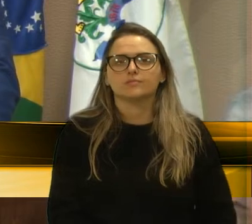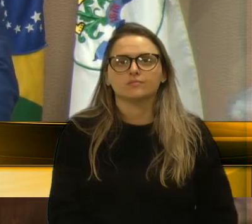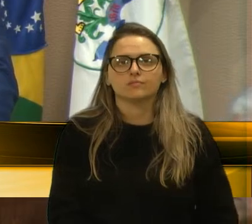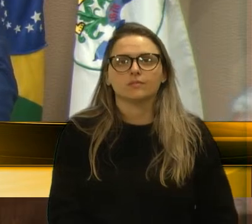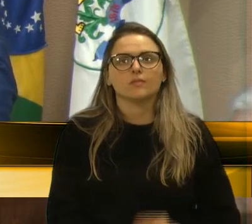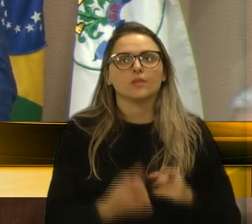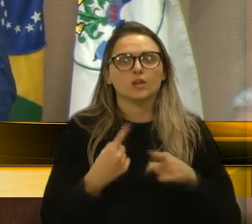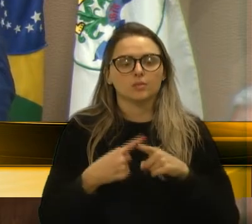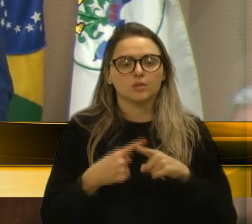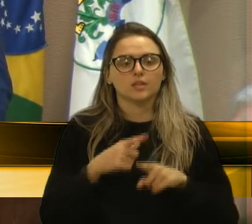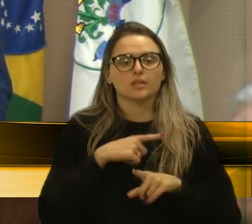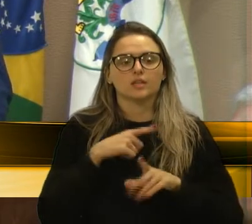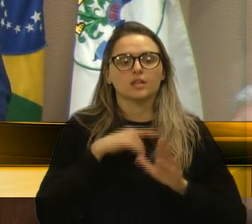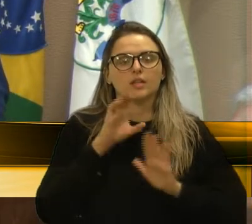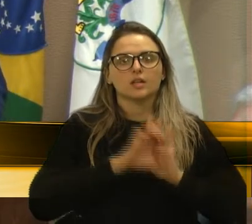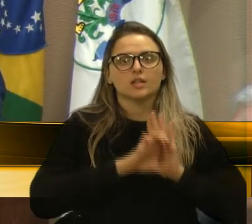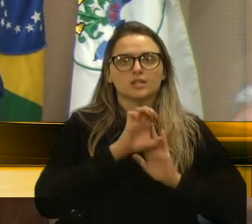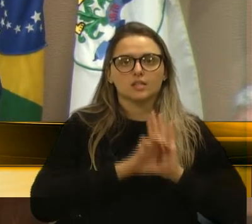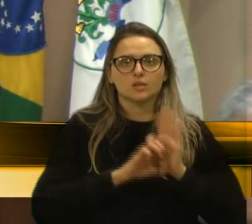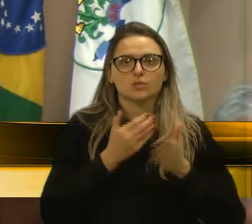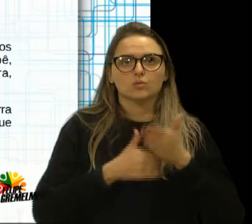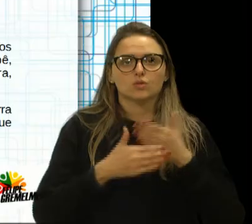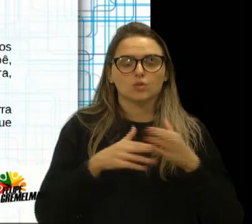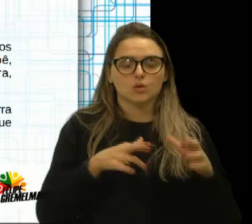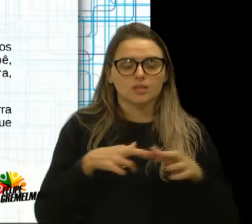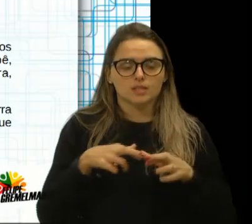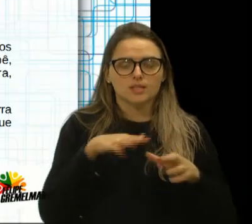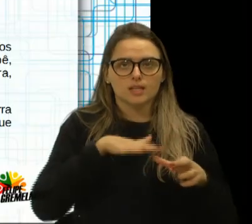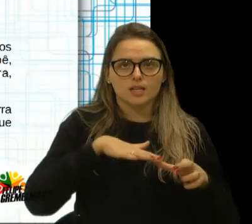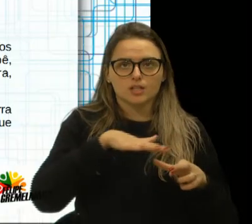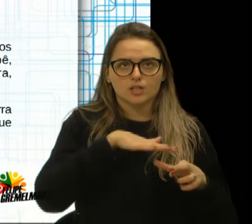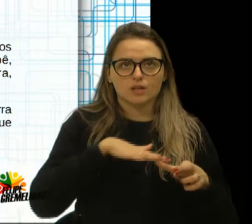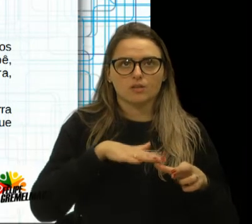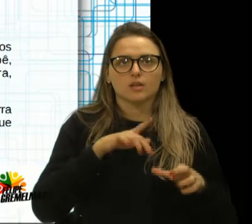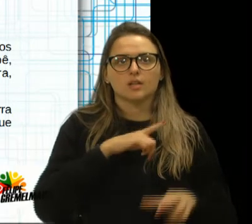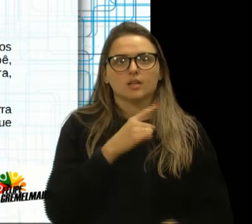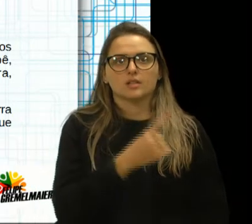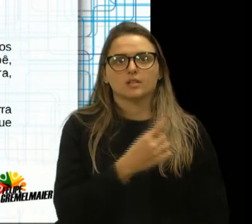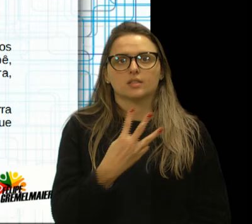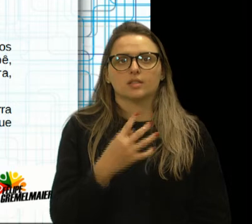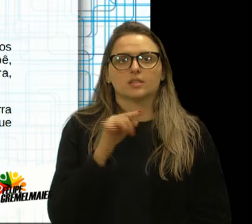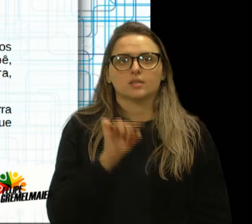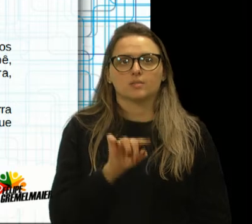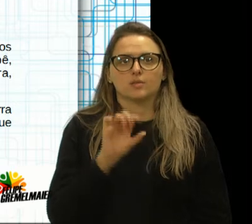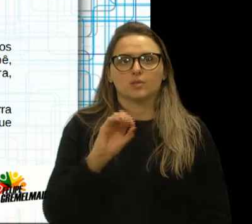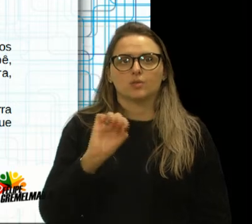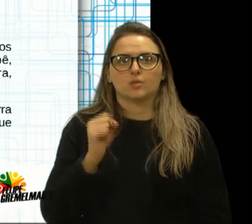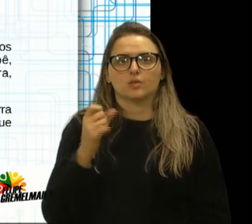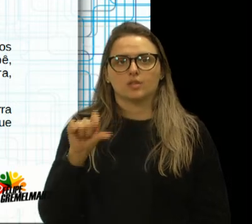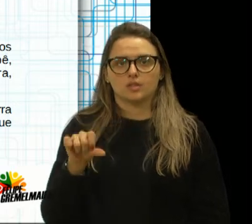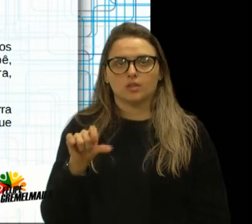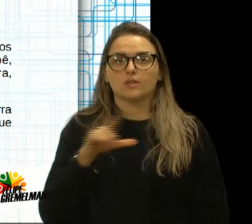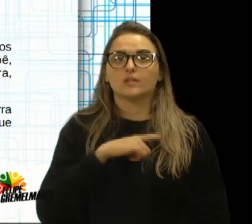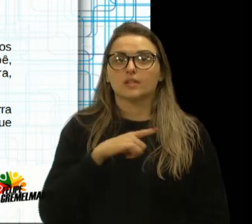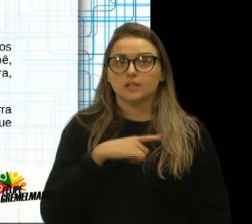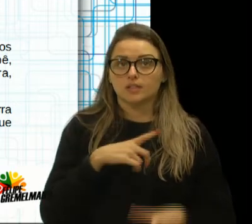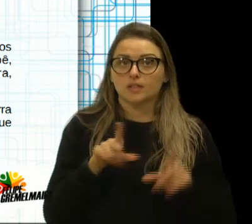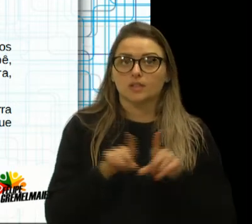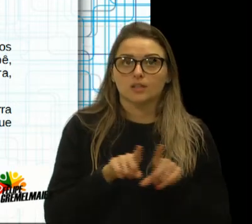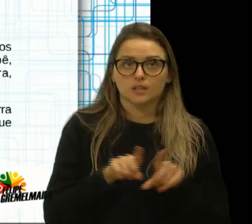existe, inclusive, o Estatuto das Metrópoles, que é a Lei 13.089 de 2015, e que prevê,